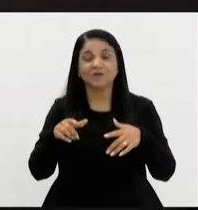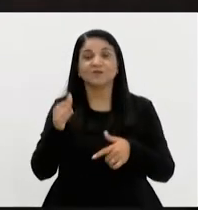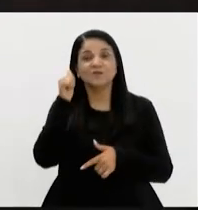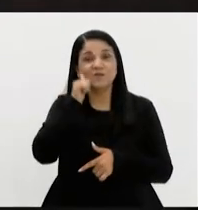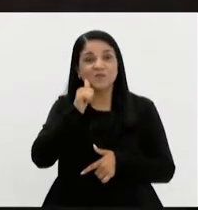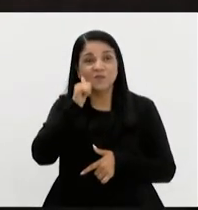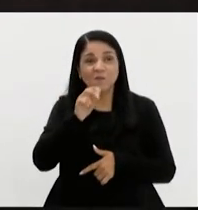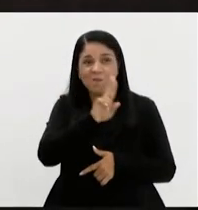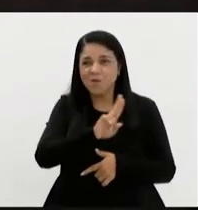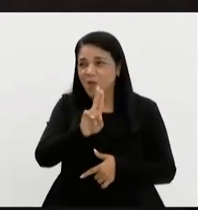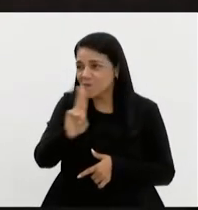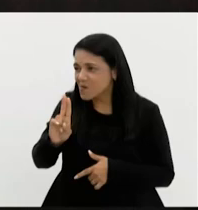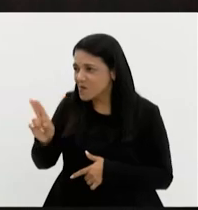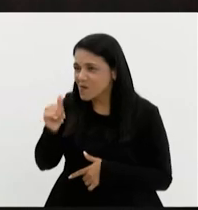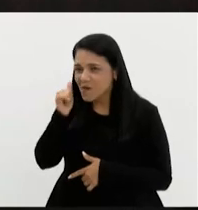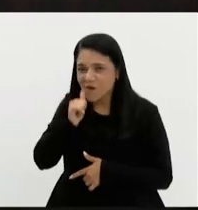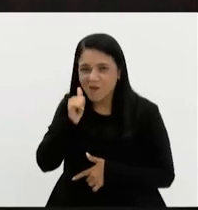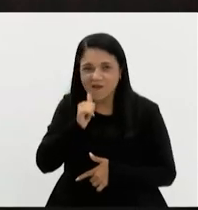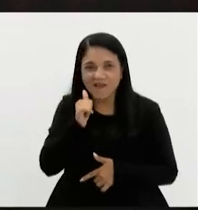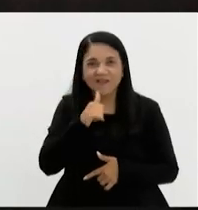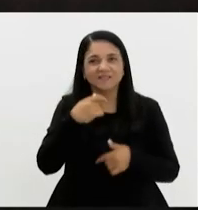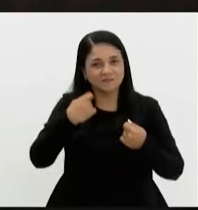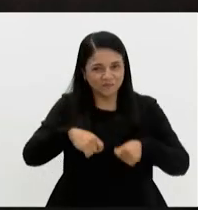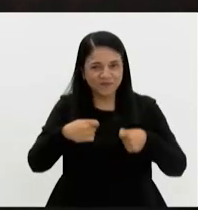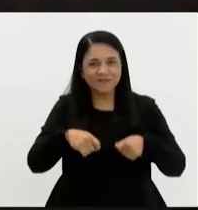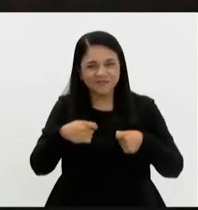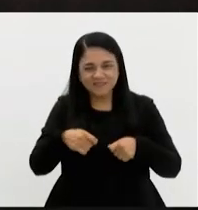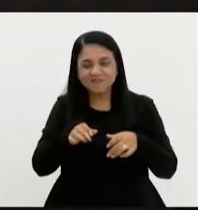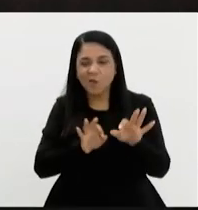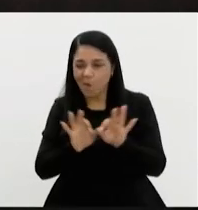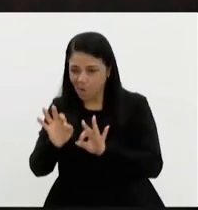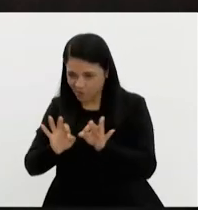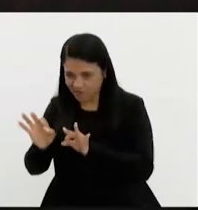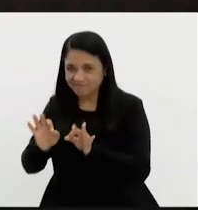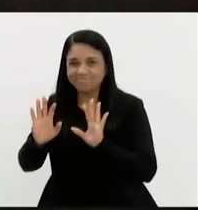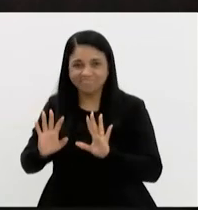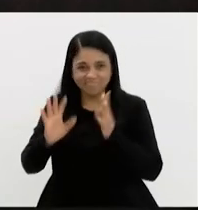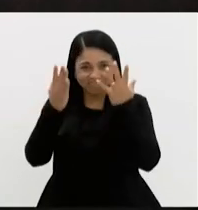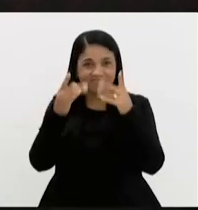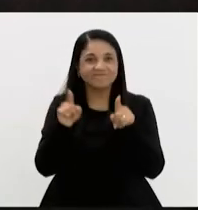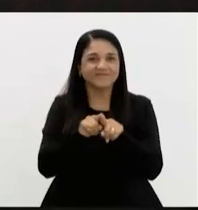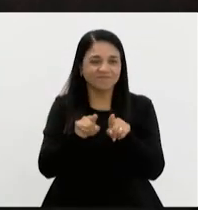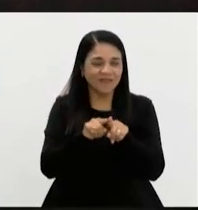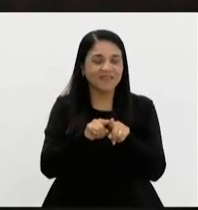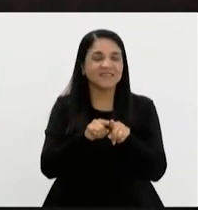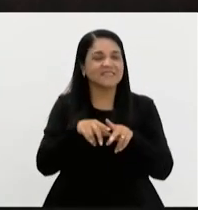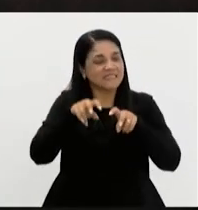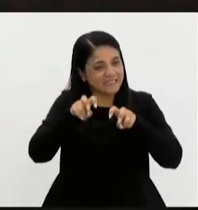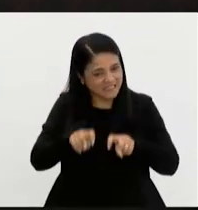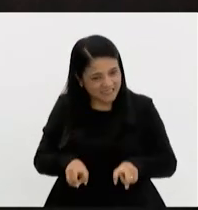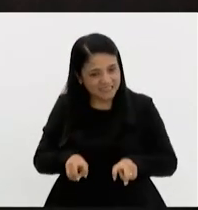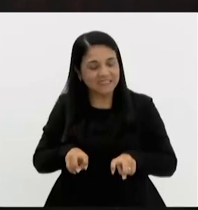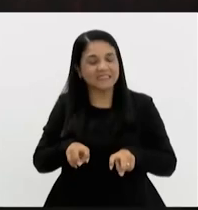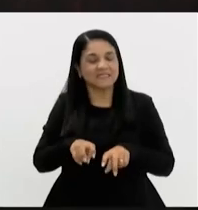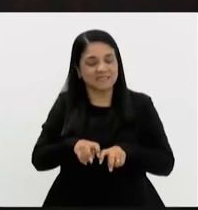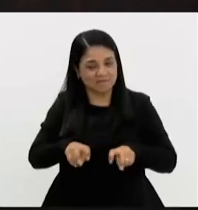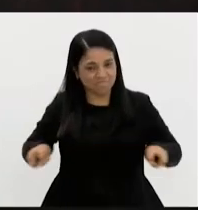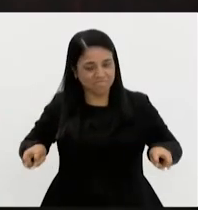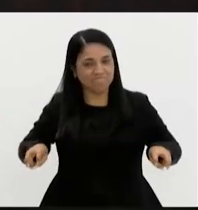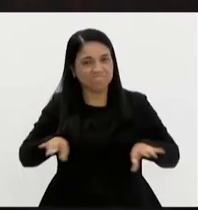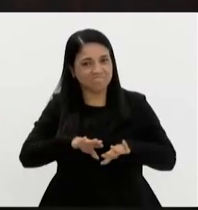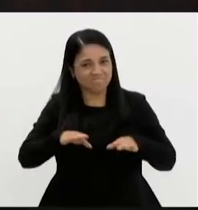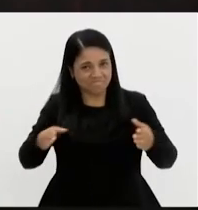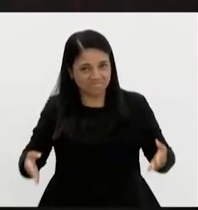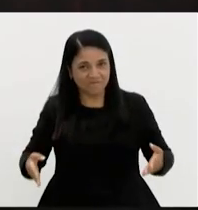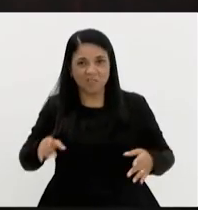eh a gente precisa de mais mulheres não apenas organizando os eventos né ministra Dilene mas Sentando à mesa a gente precisa de mulheres